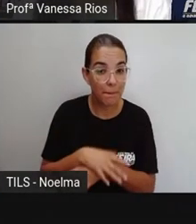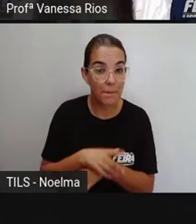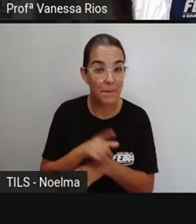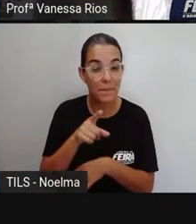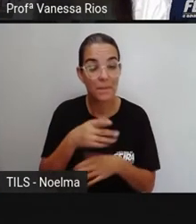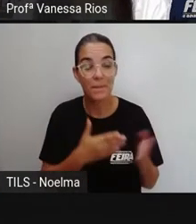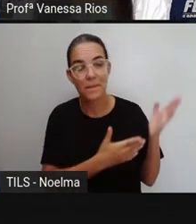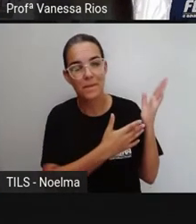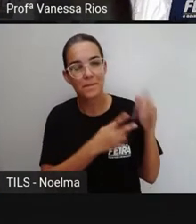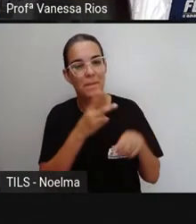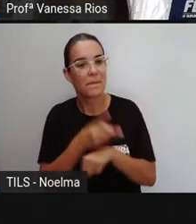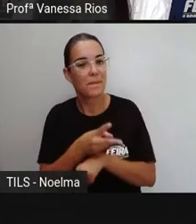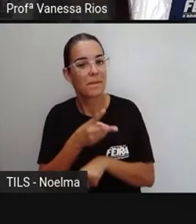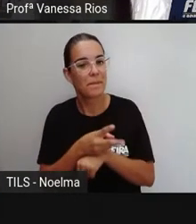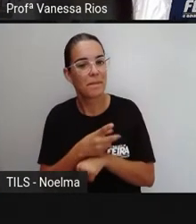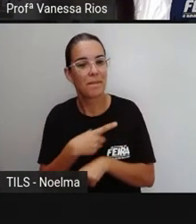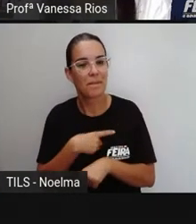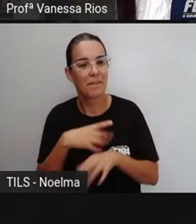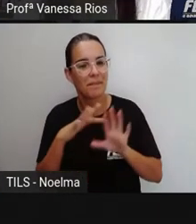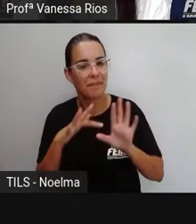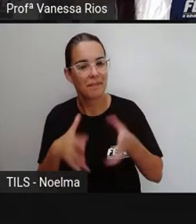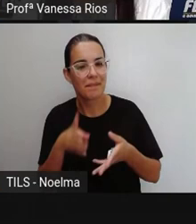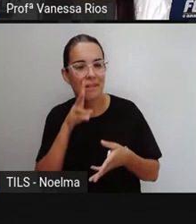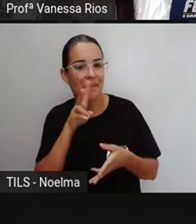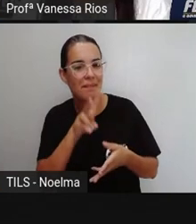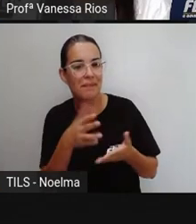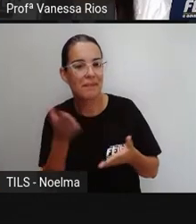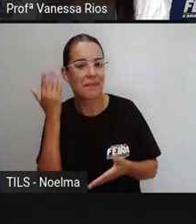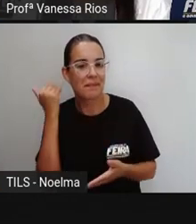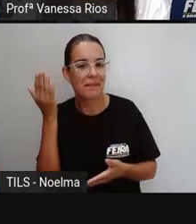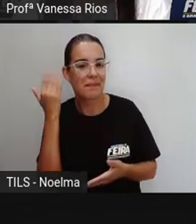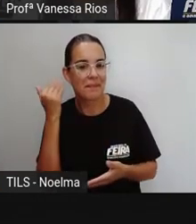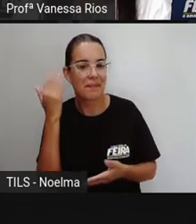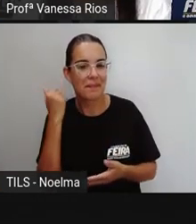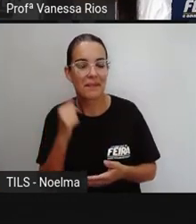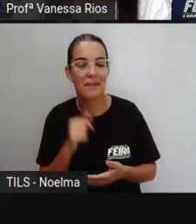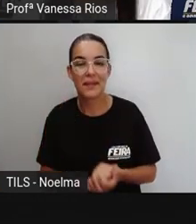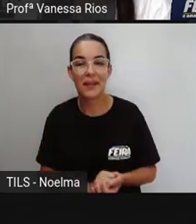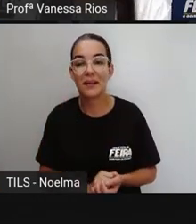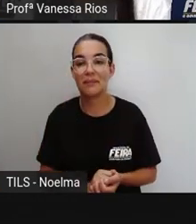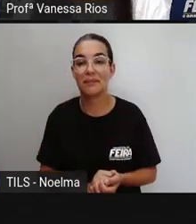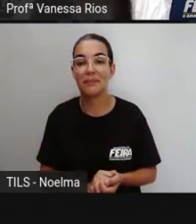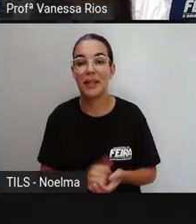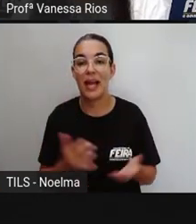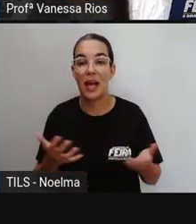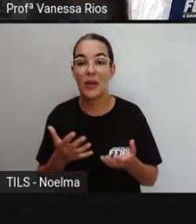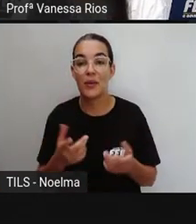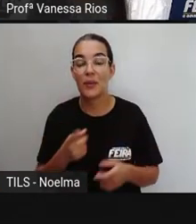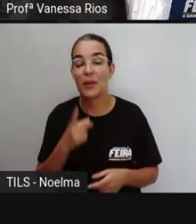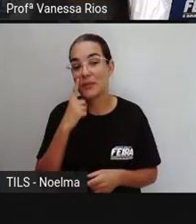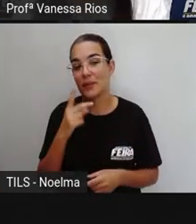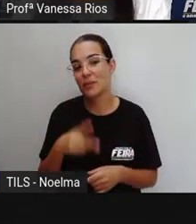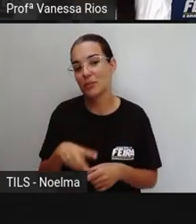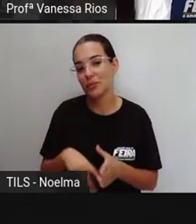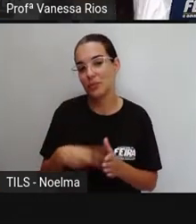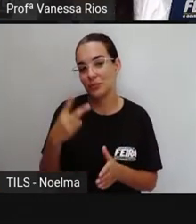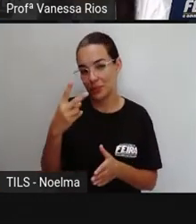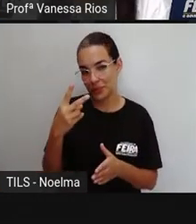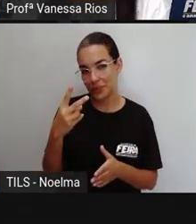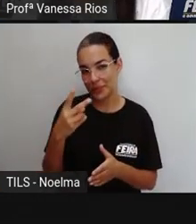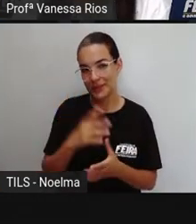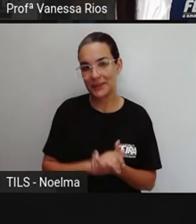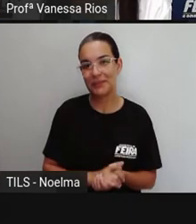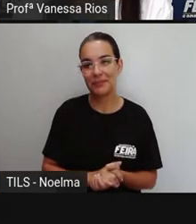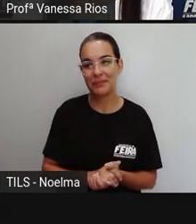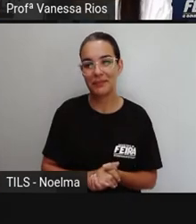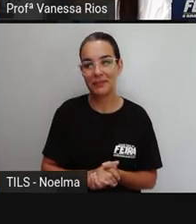Pró traz esse vídeo que a gente já assistiu até anteriormente aí, o número 1. A gente vai agora observar o número 2,